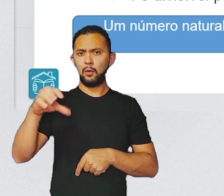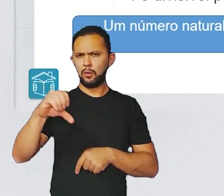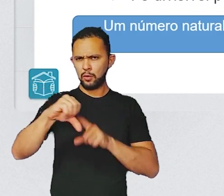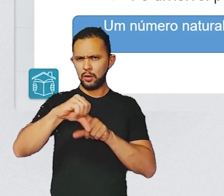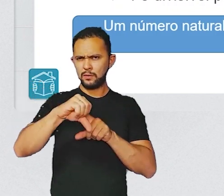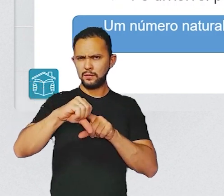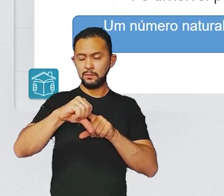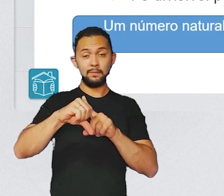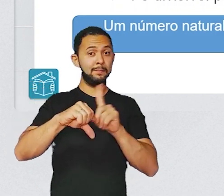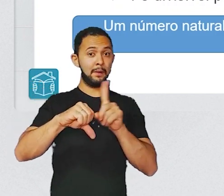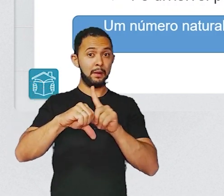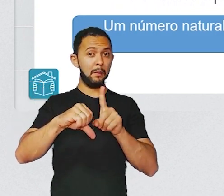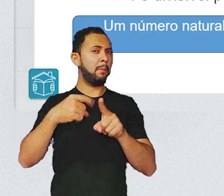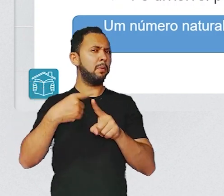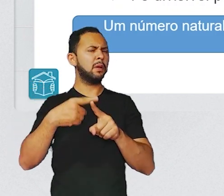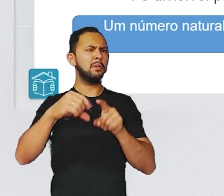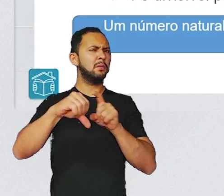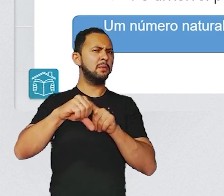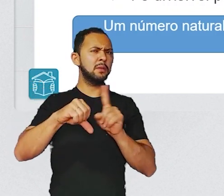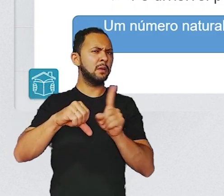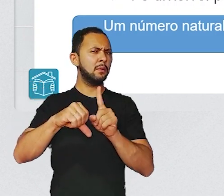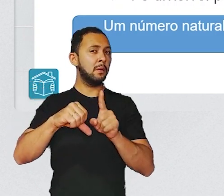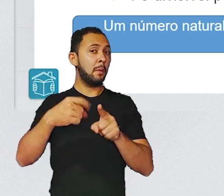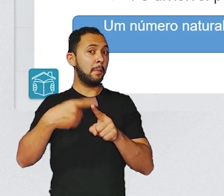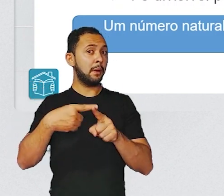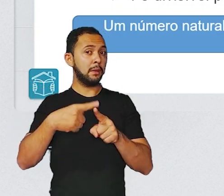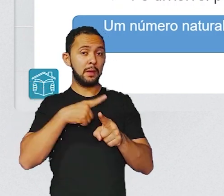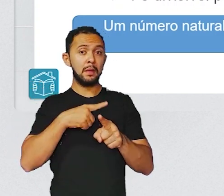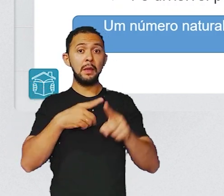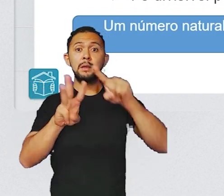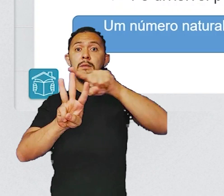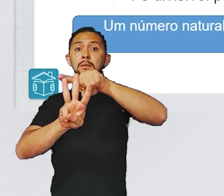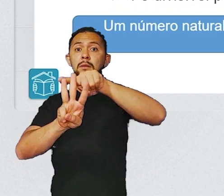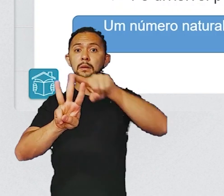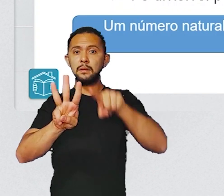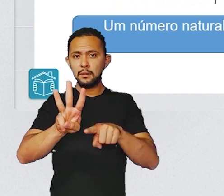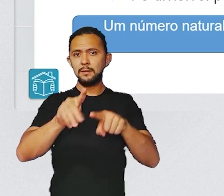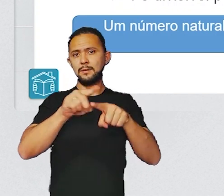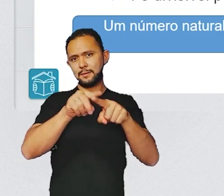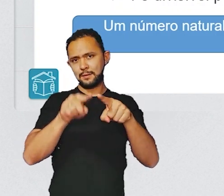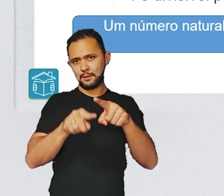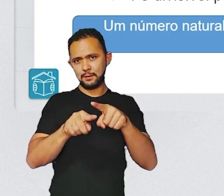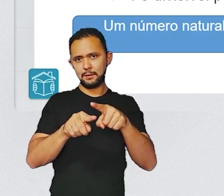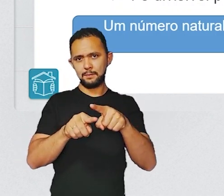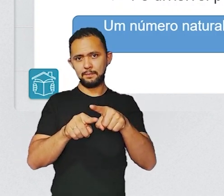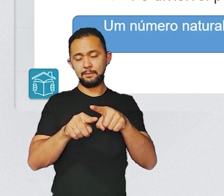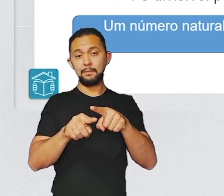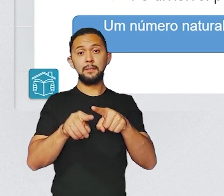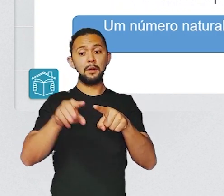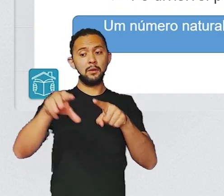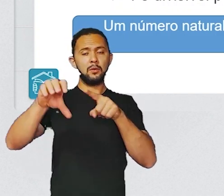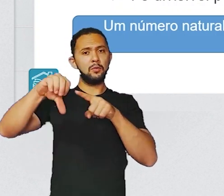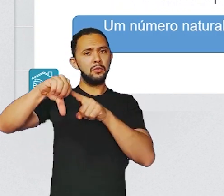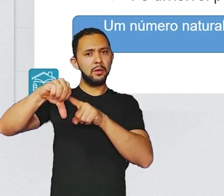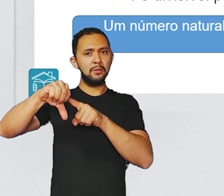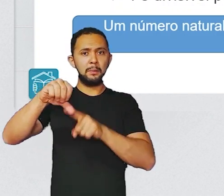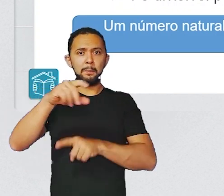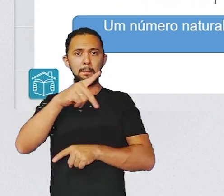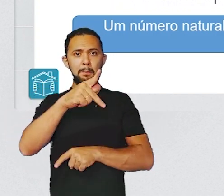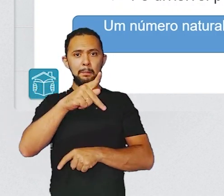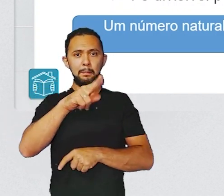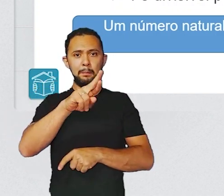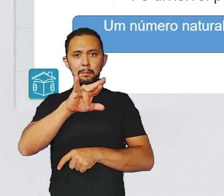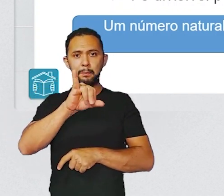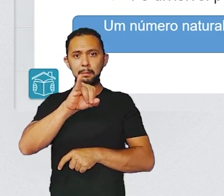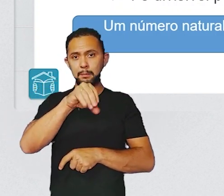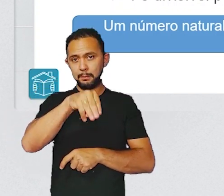9 é, professor? Não. Sabe por que o 9 não é? Porque o 9 tem 3 divisores. Muitos alunos se confundem, pensam que o 9 é primo. Não é, pessoal. Ele tem